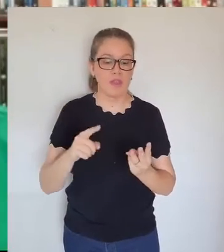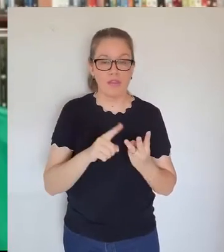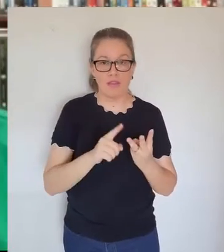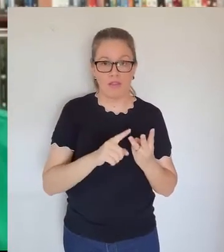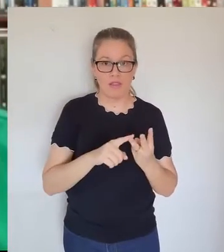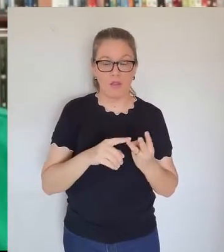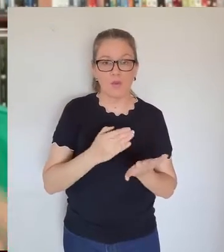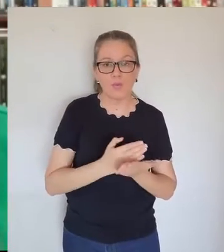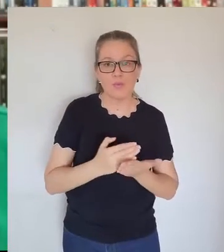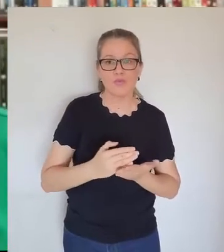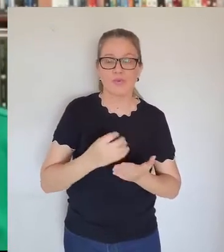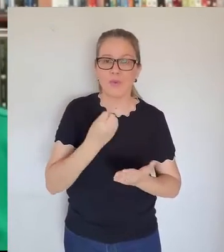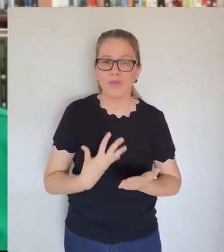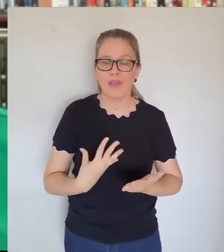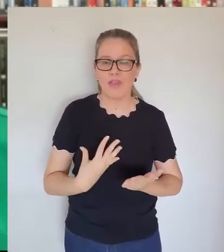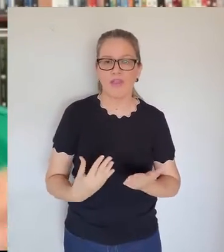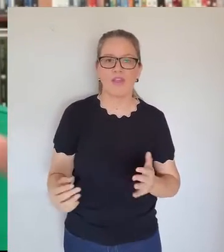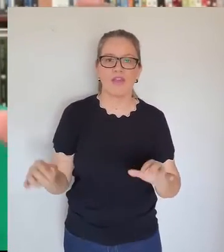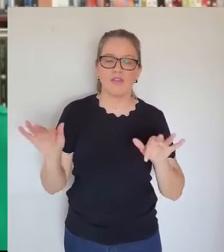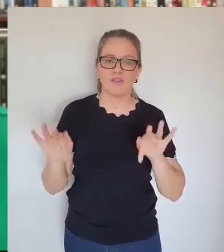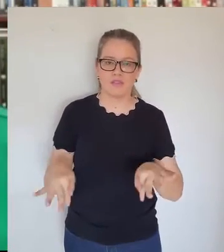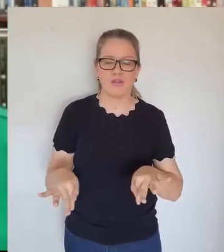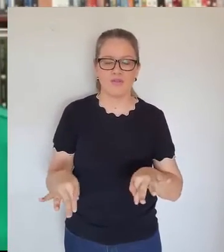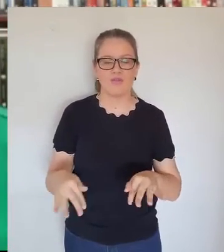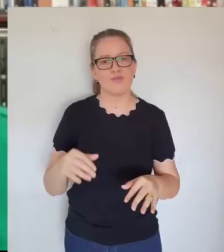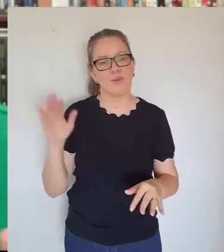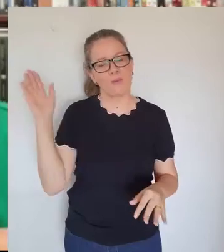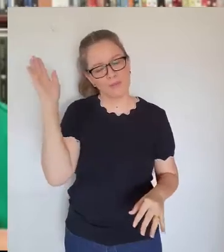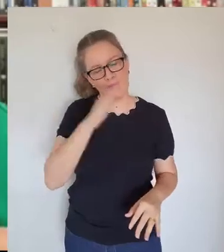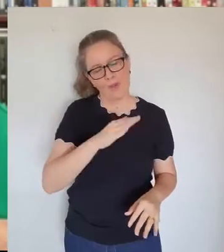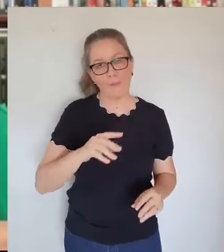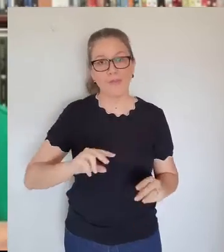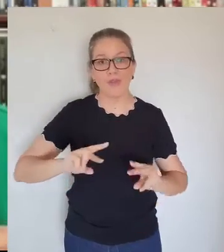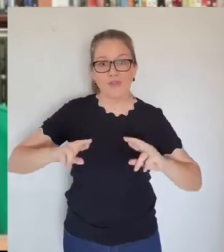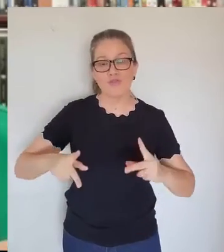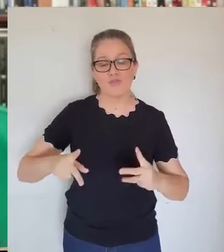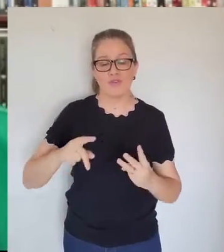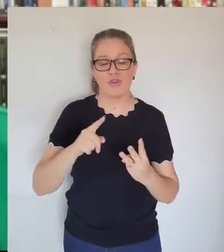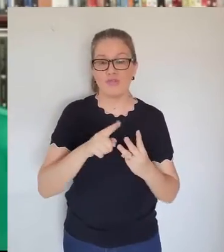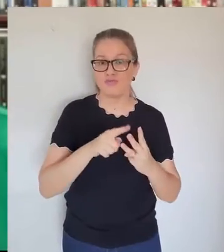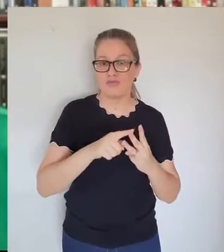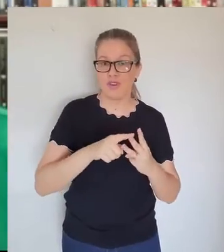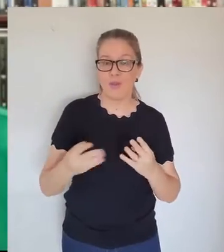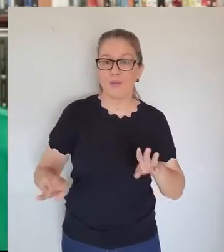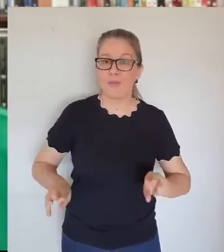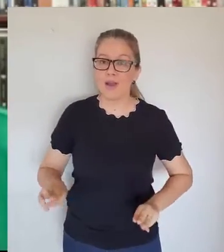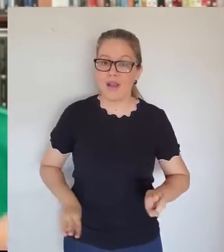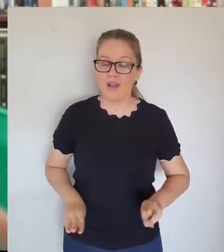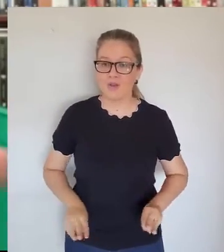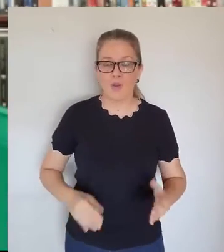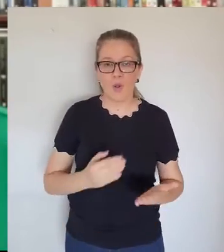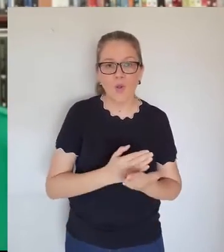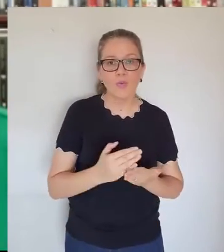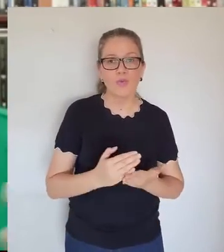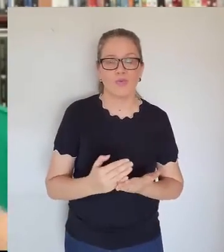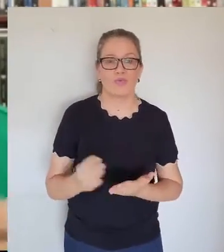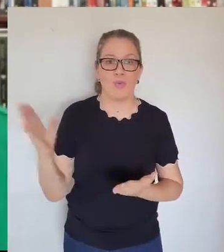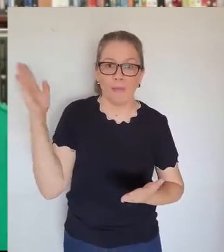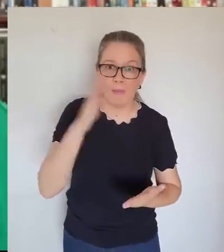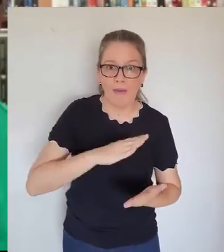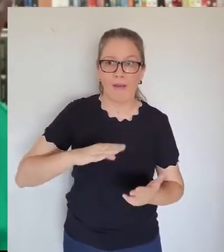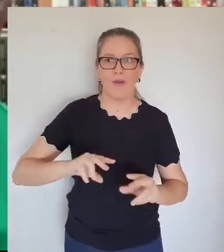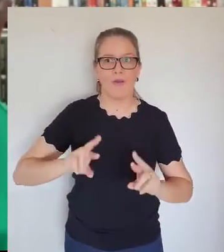e terminou mal. O contrário de Marcos, que não começou tão bem e terminou excelente. Então nós